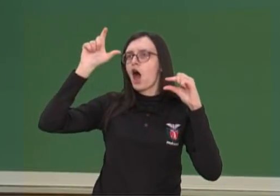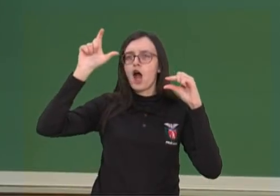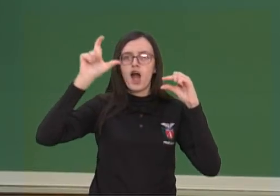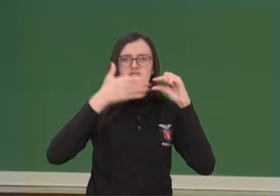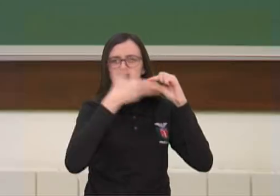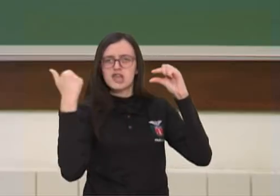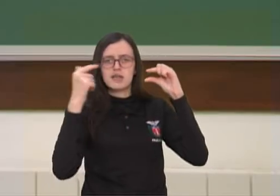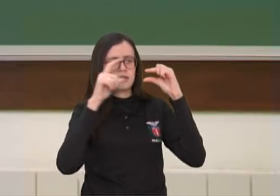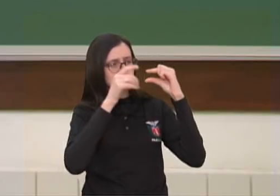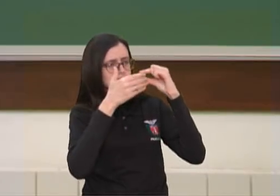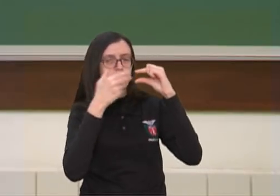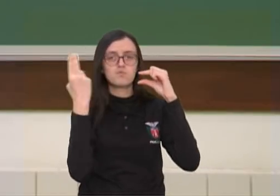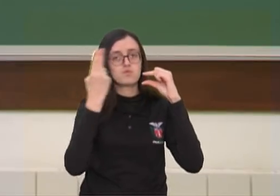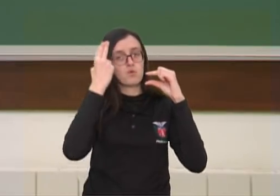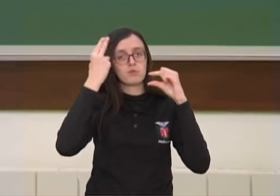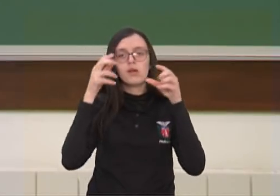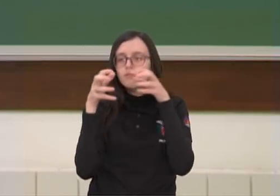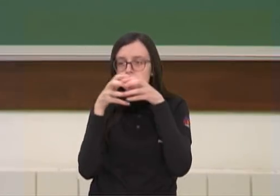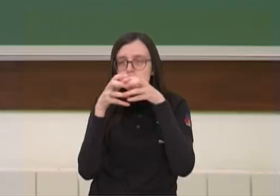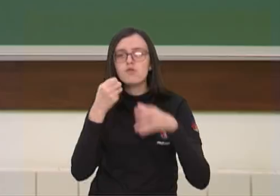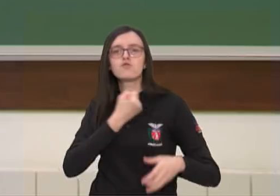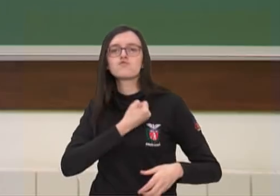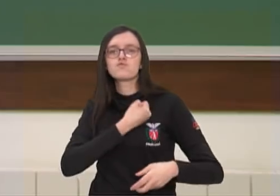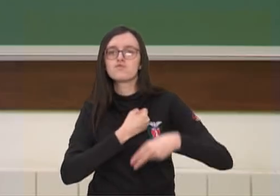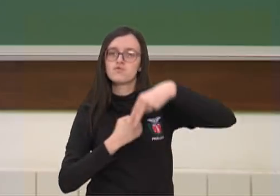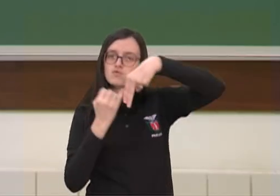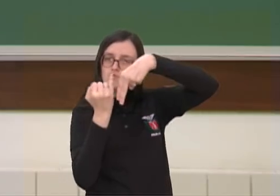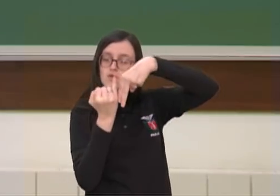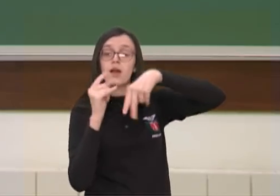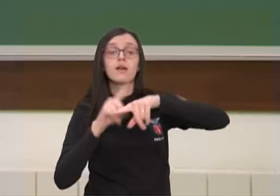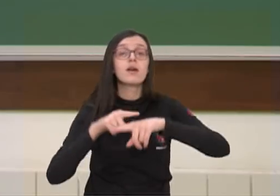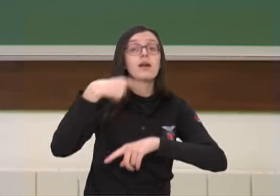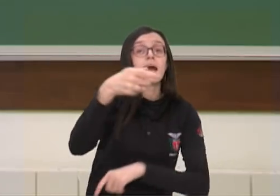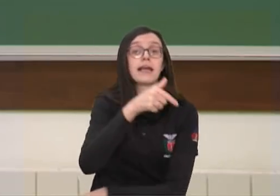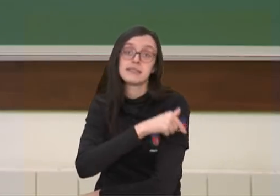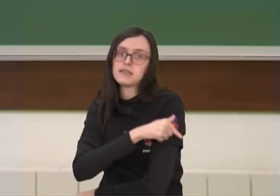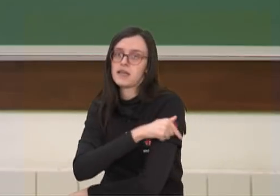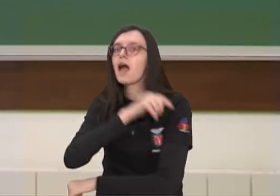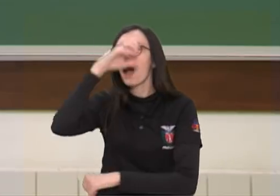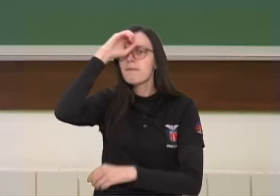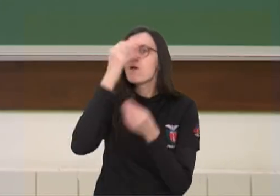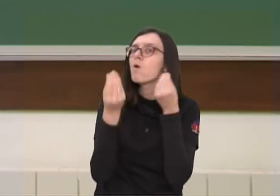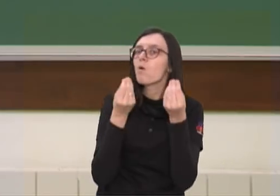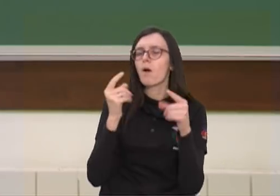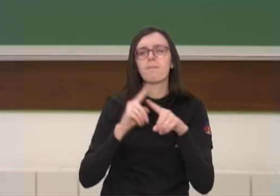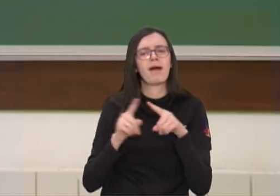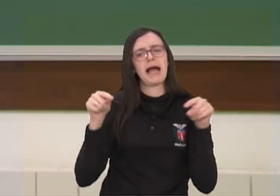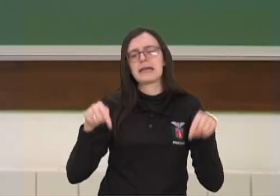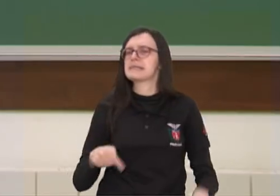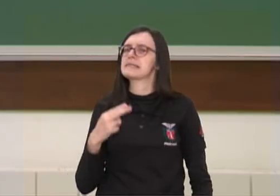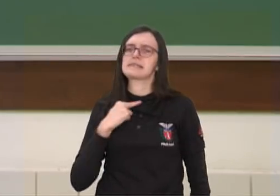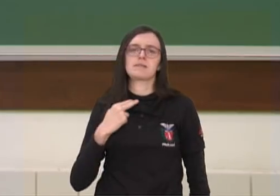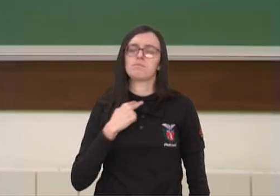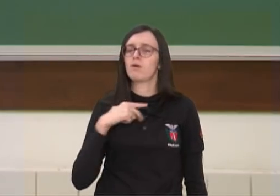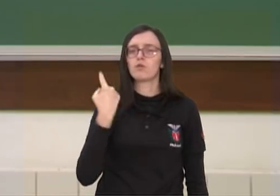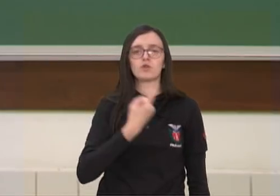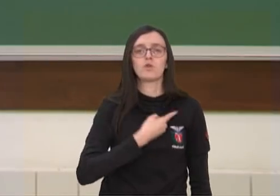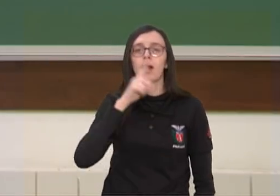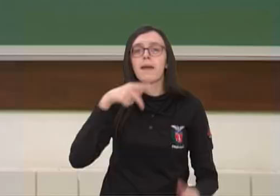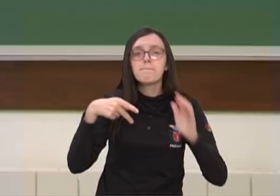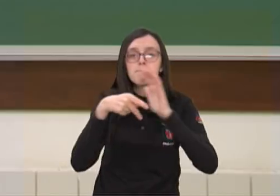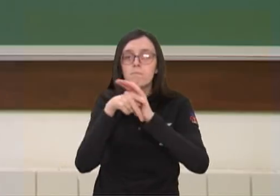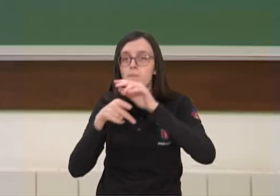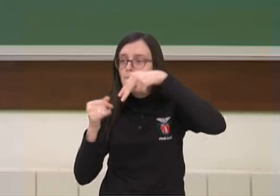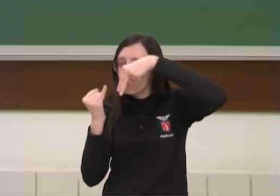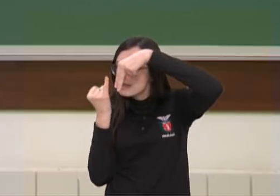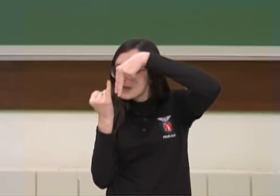gente está no conjunto dos números naturais. Quando vocês estiverem lá no 7º ano, vocês vão aprender a fazer essa conta. Mas aqui, agora, a gente está no mundo dos